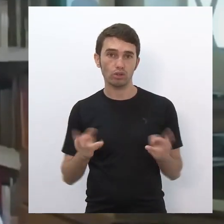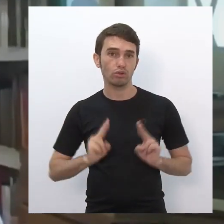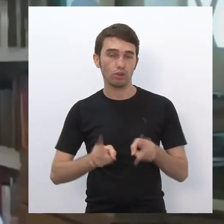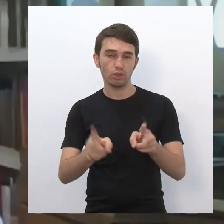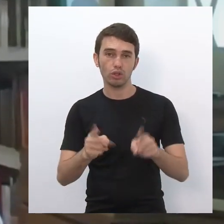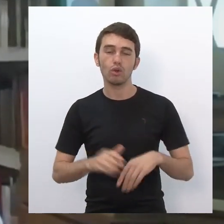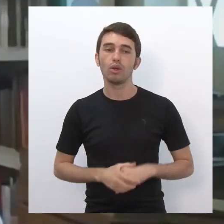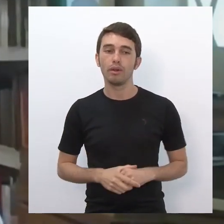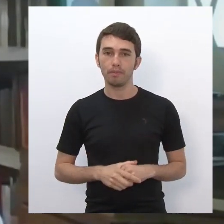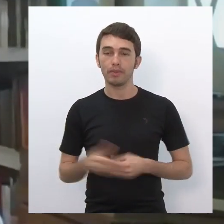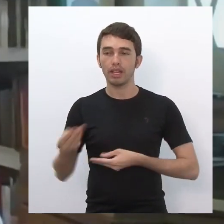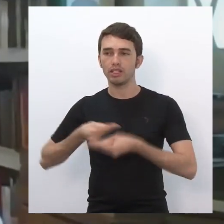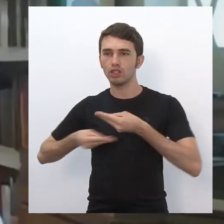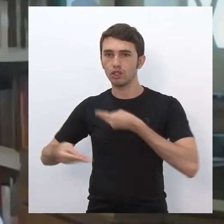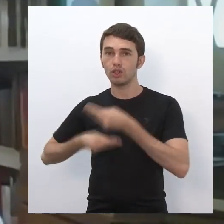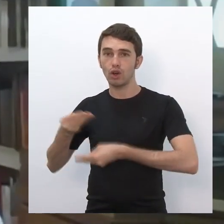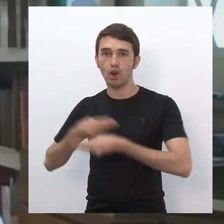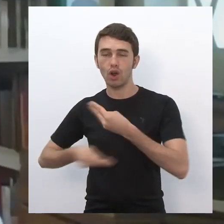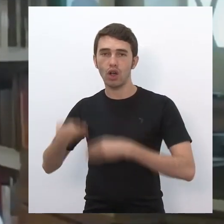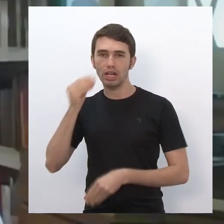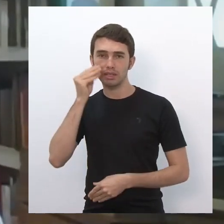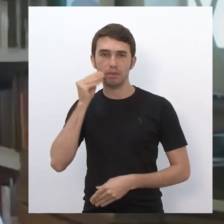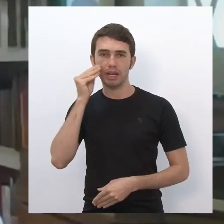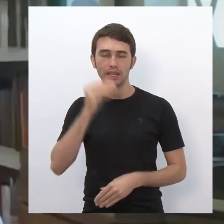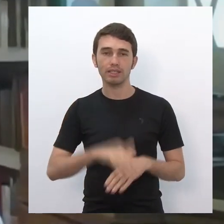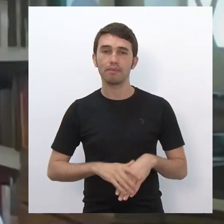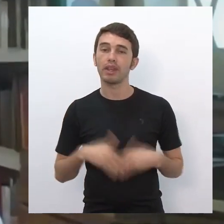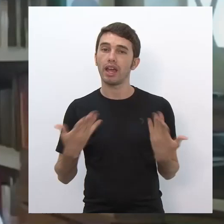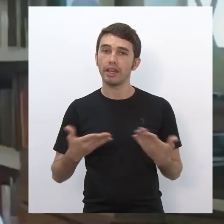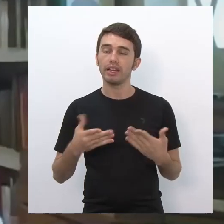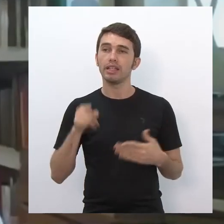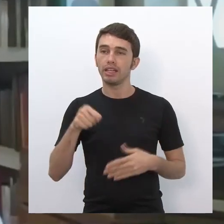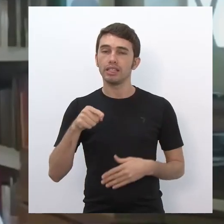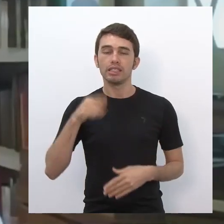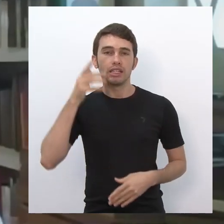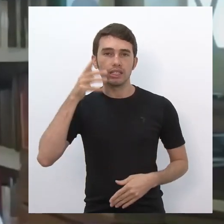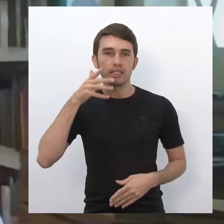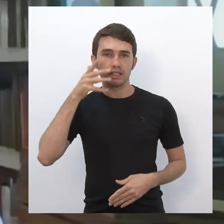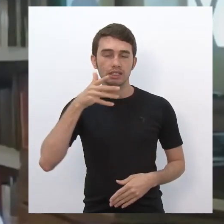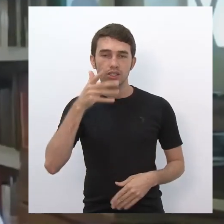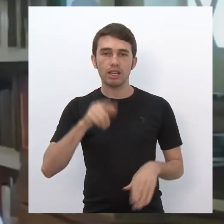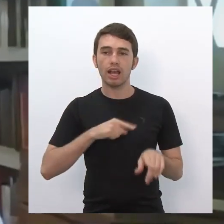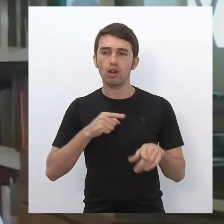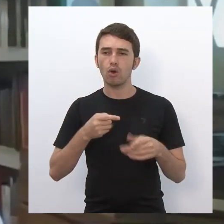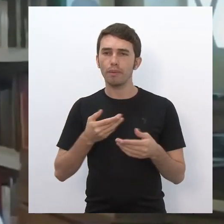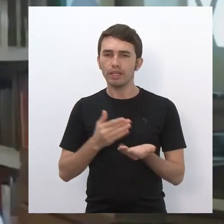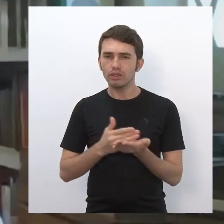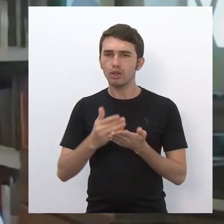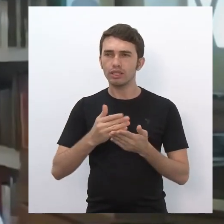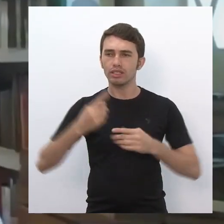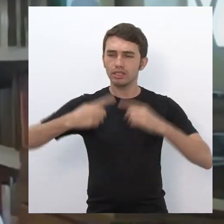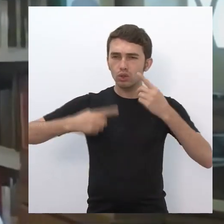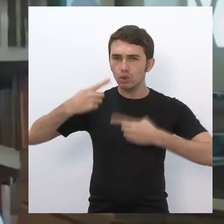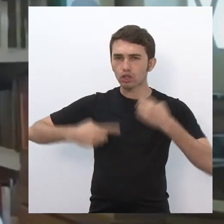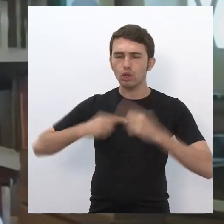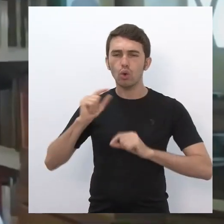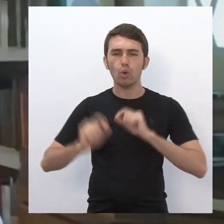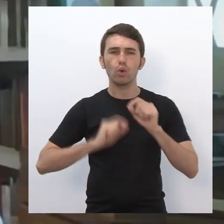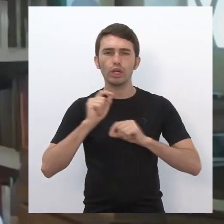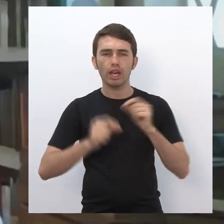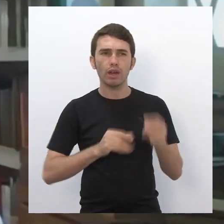de experiências. E nesse seminário começou a discutir o que era uma biblioteca viva, o que deveria ser uma biblioteca